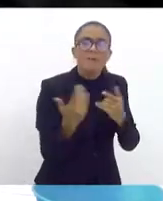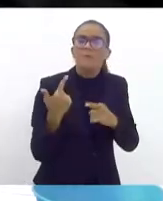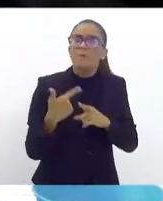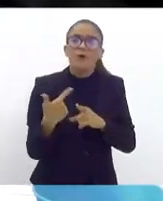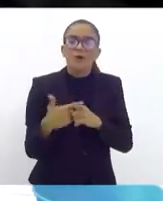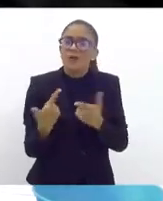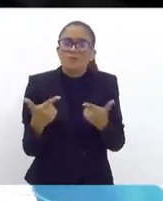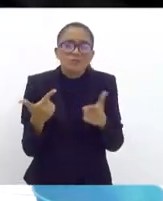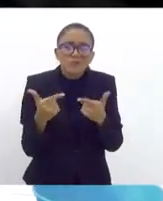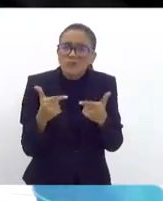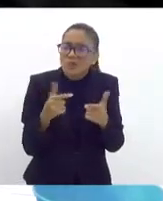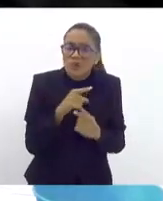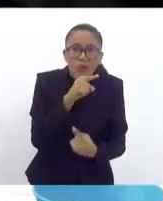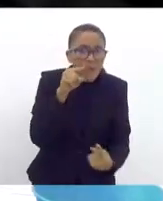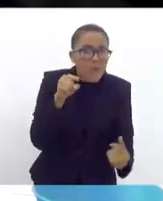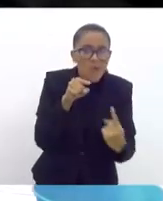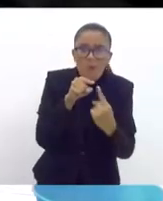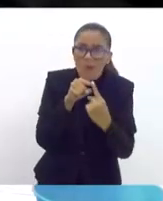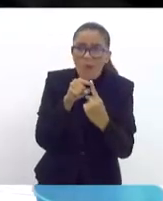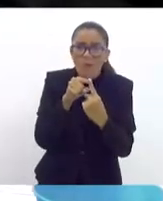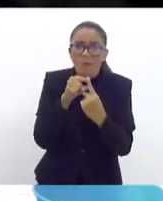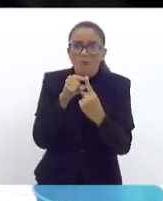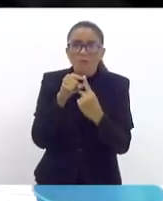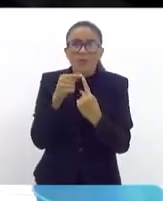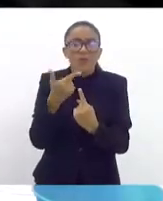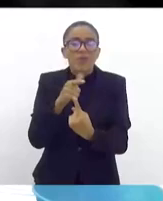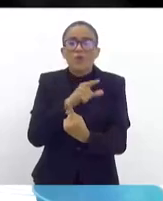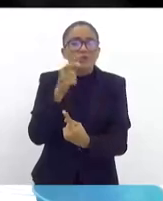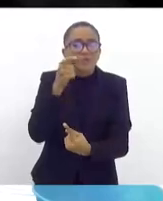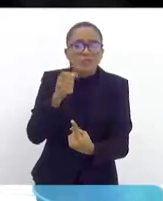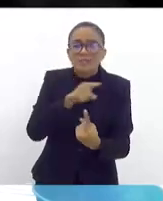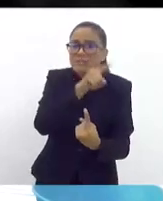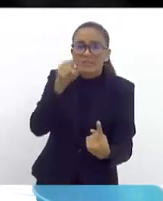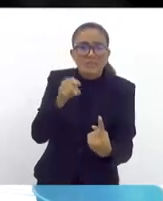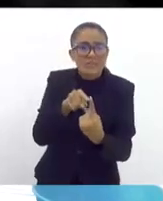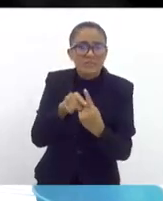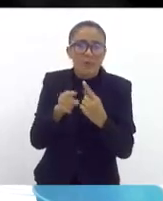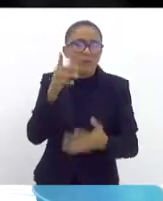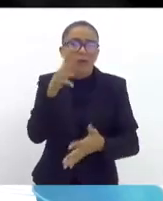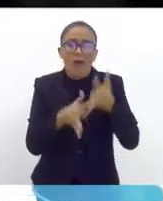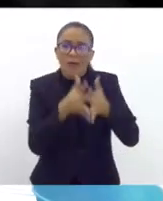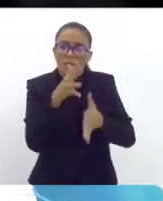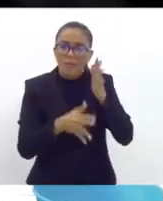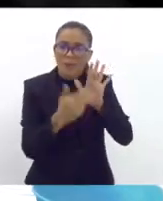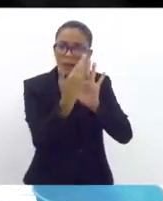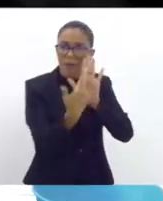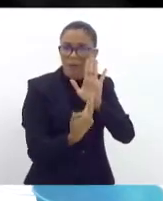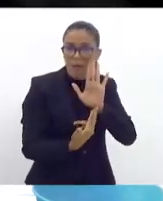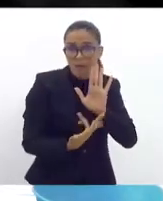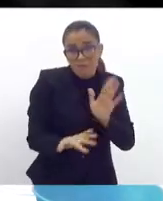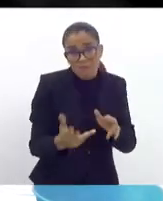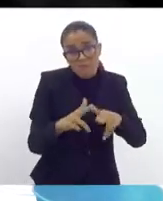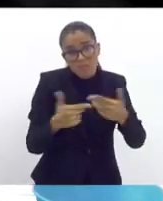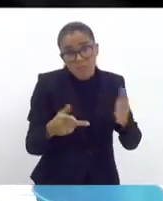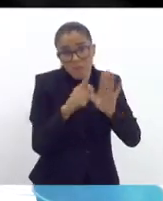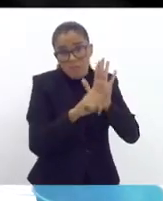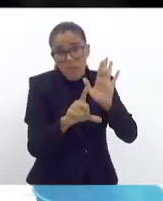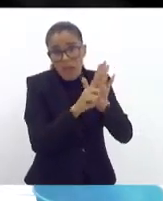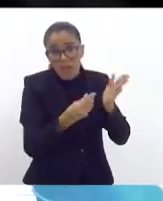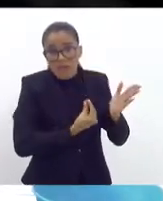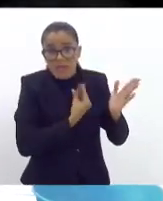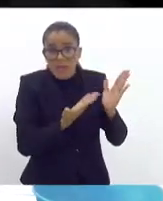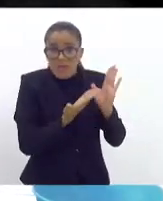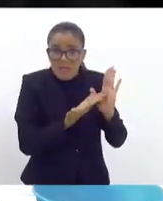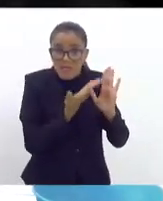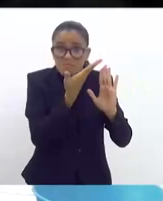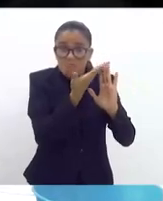não tinha em minha intenção de é se não tinha minha intenção de burlar regra tanto é que o PL já estão aqui na na na